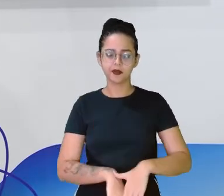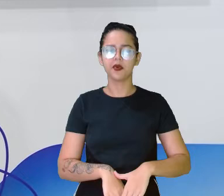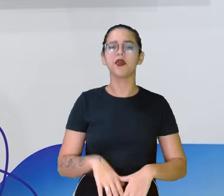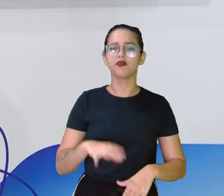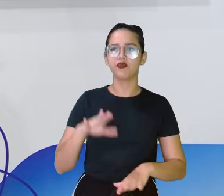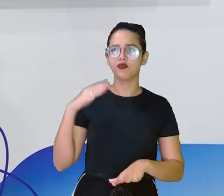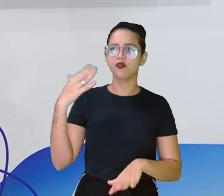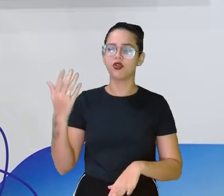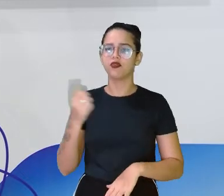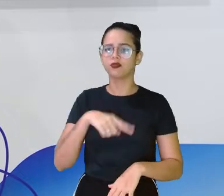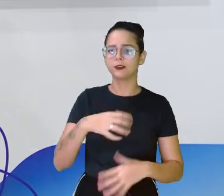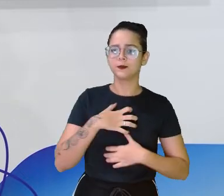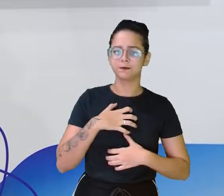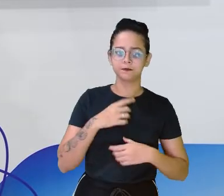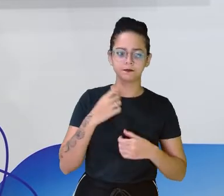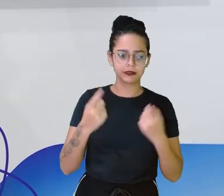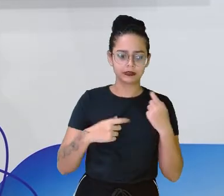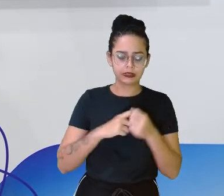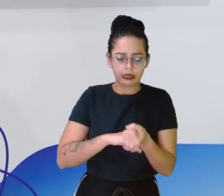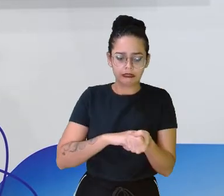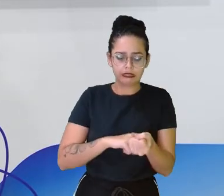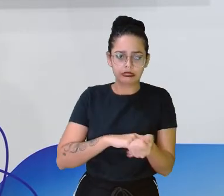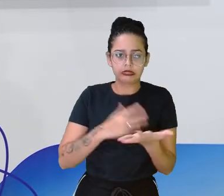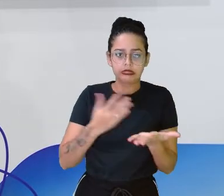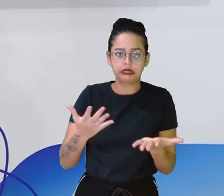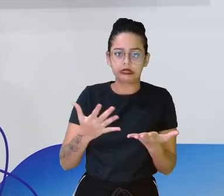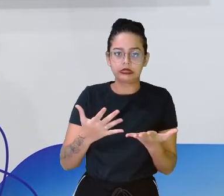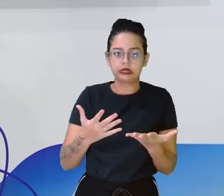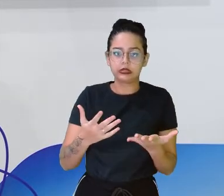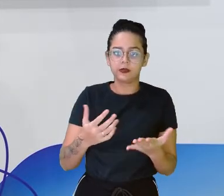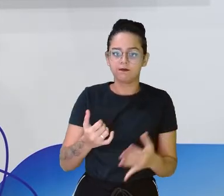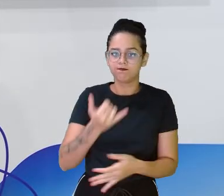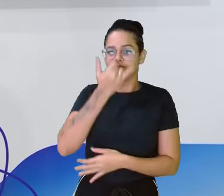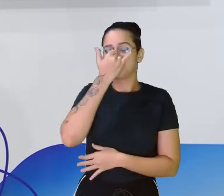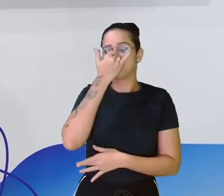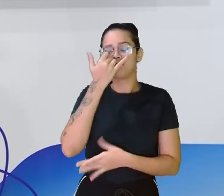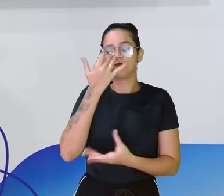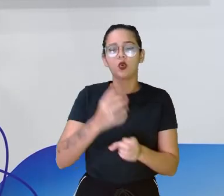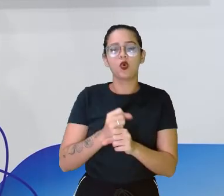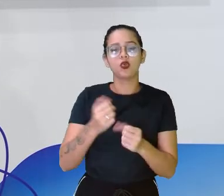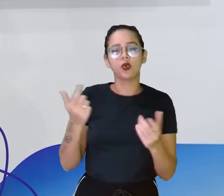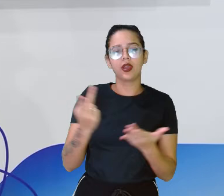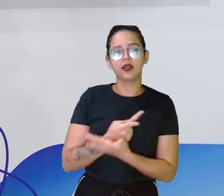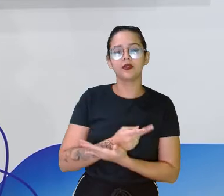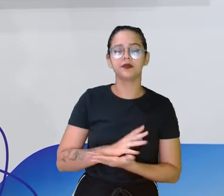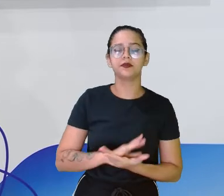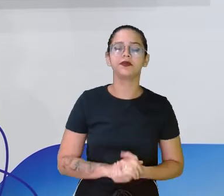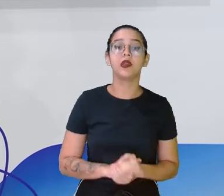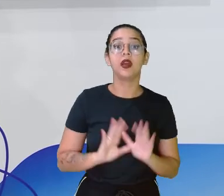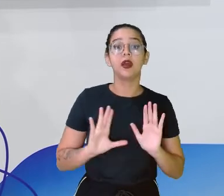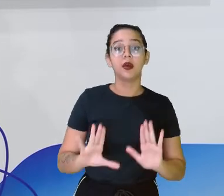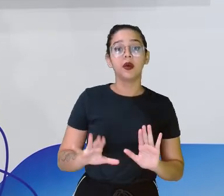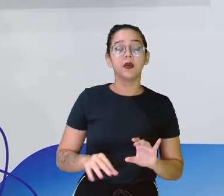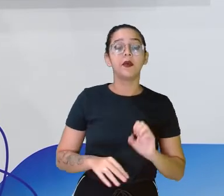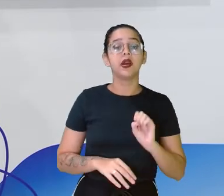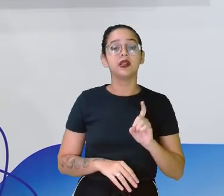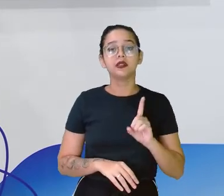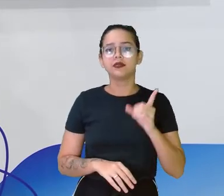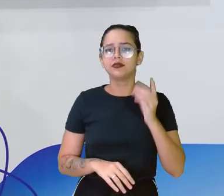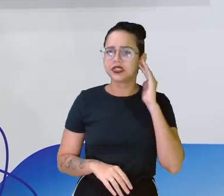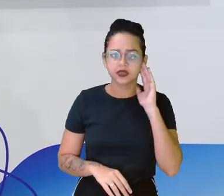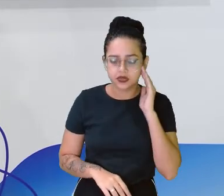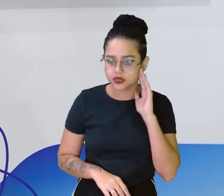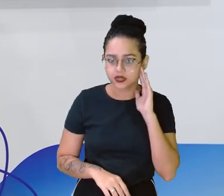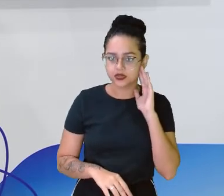externas, vocês ficam nervosos, nervosas e acabam fazendo a contagem errada. Mas, caso você não